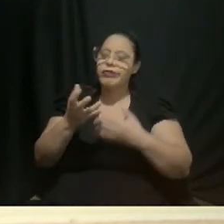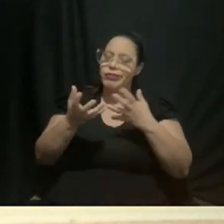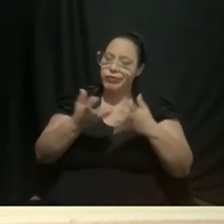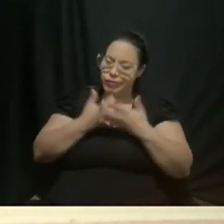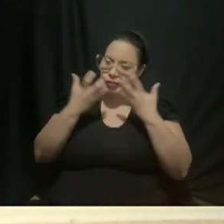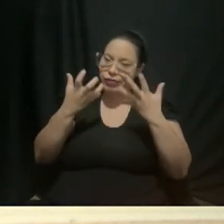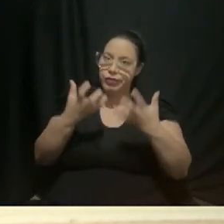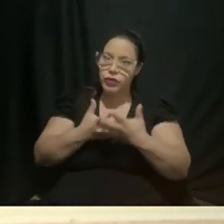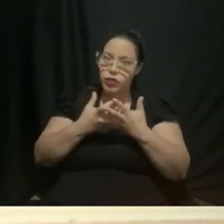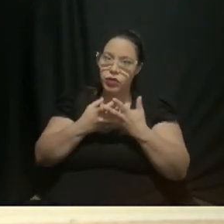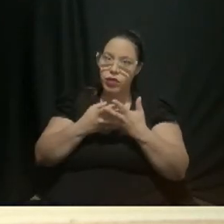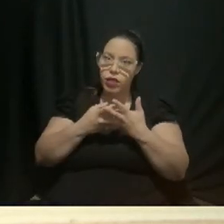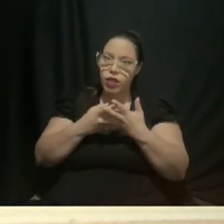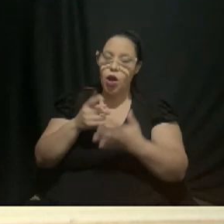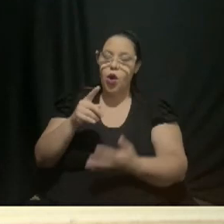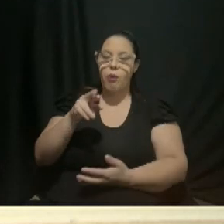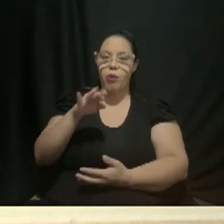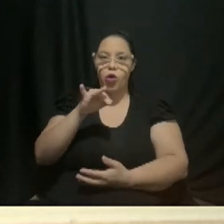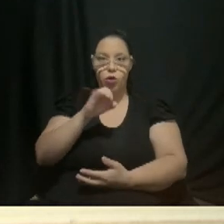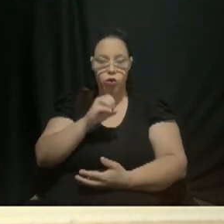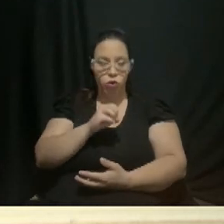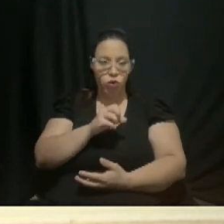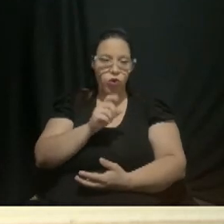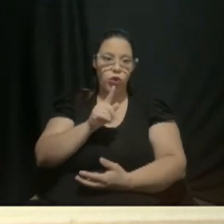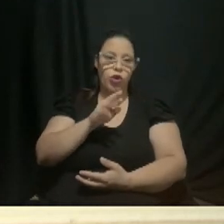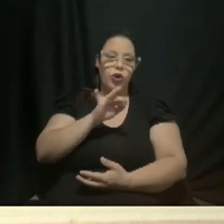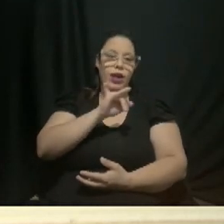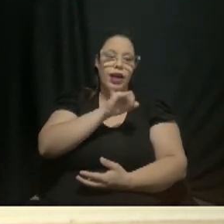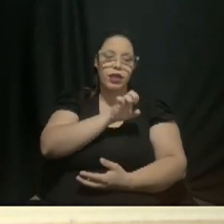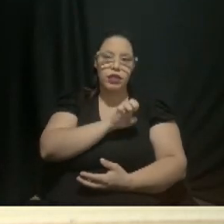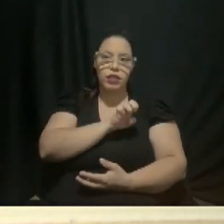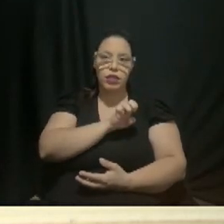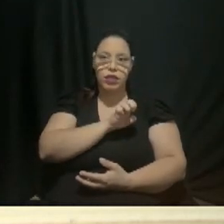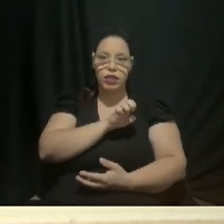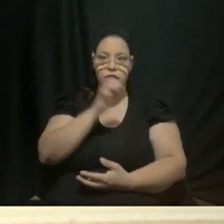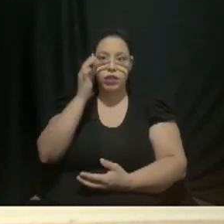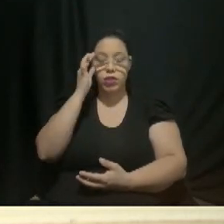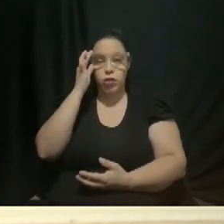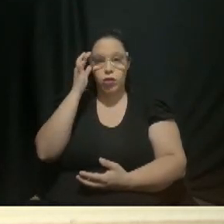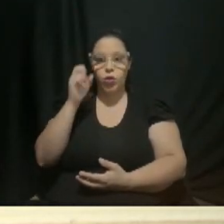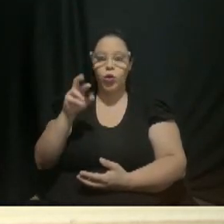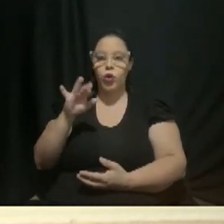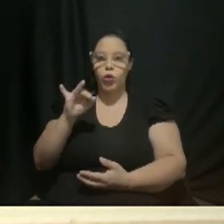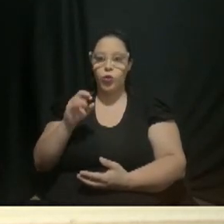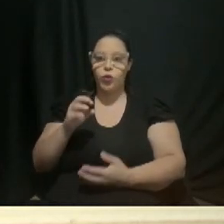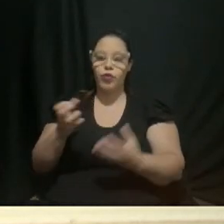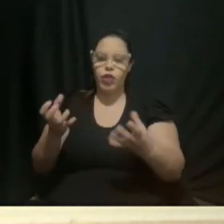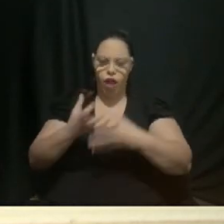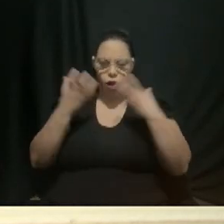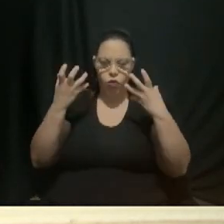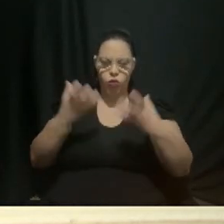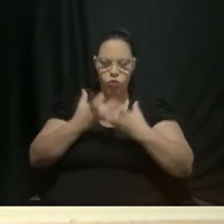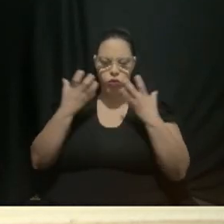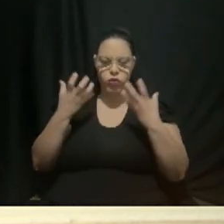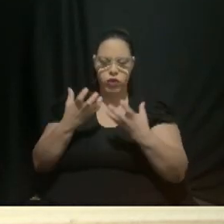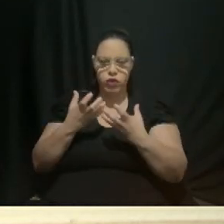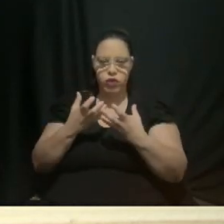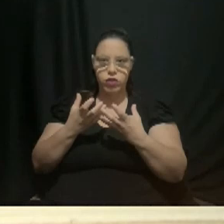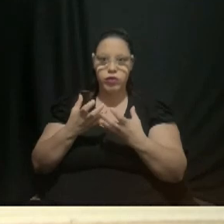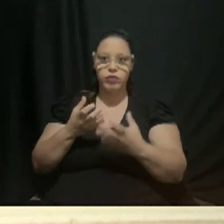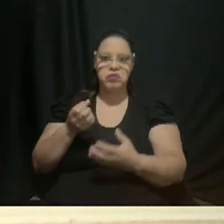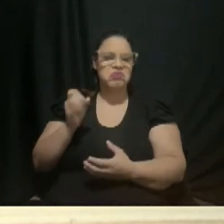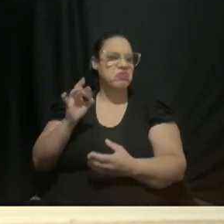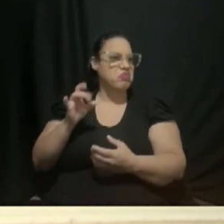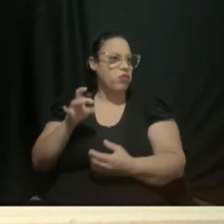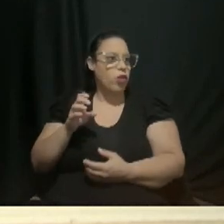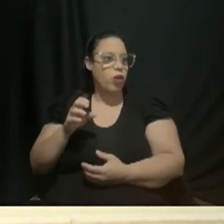fazer a cloragem do alface, todos os alimentos crus, no caso alface, né, tipo assim, uma salada, qualquer tipo, tomate, todos são